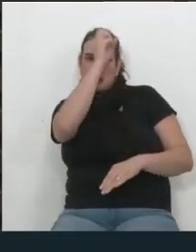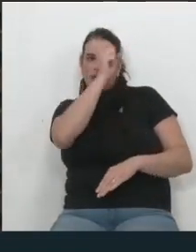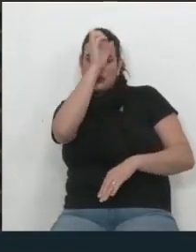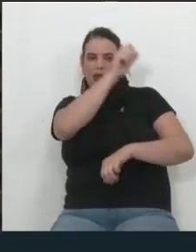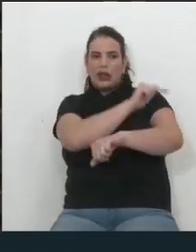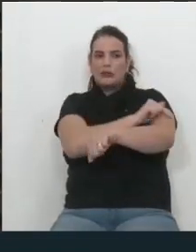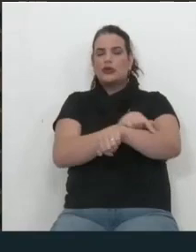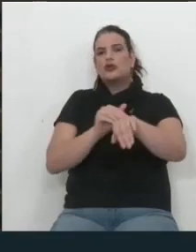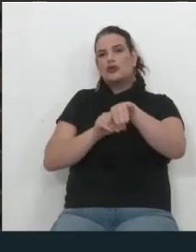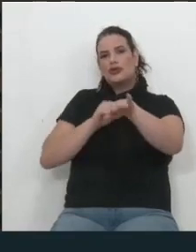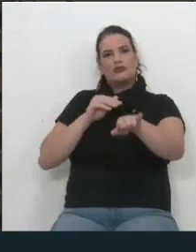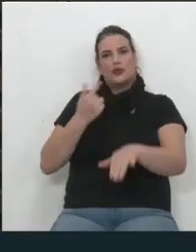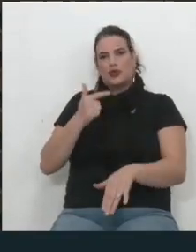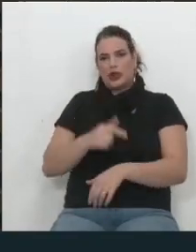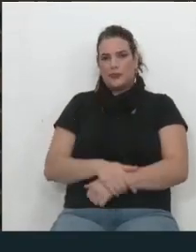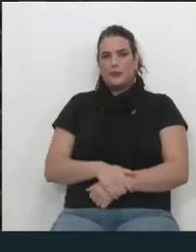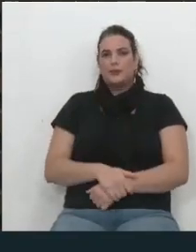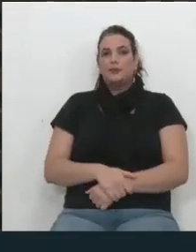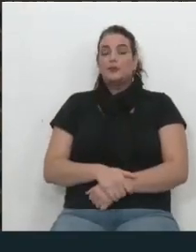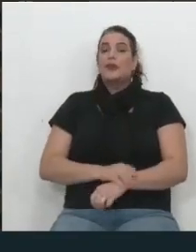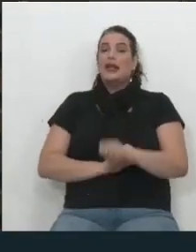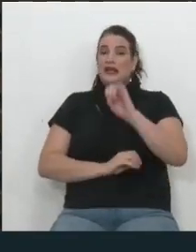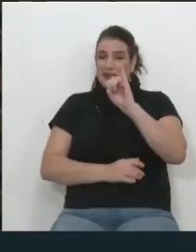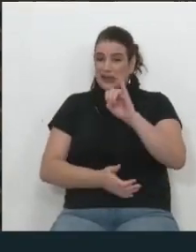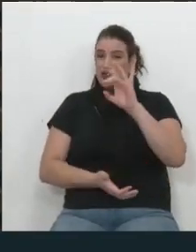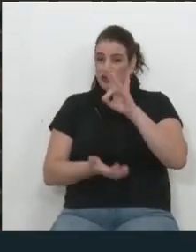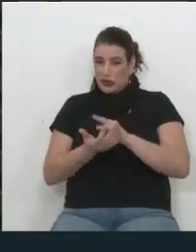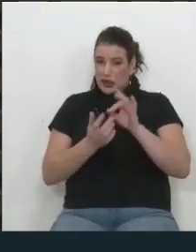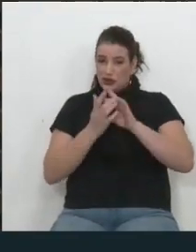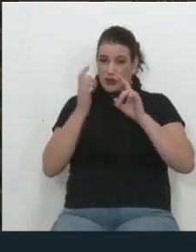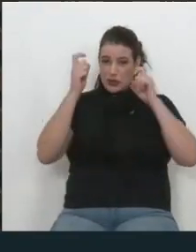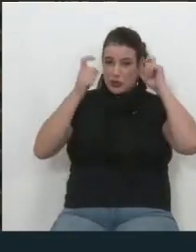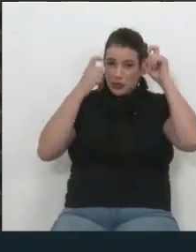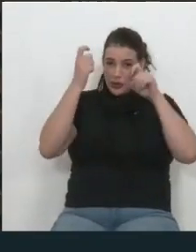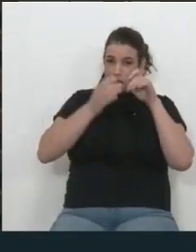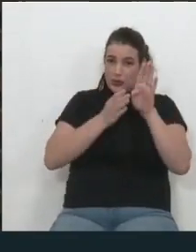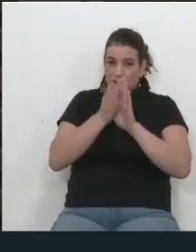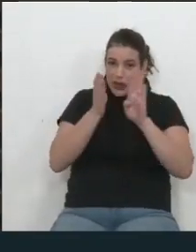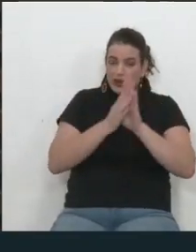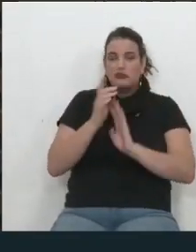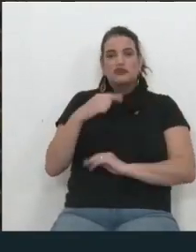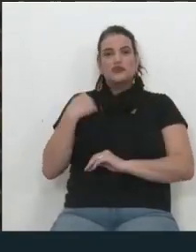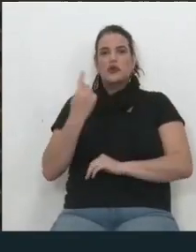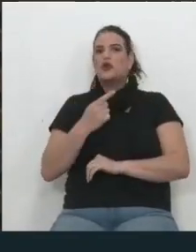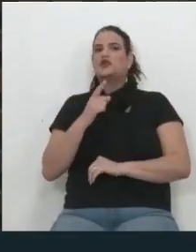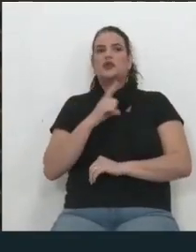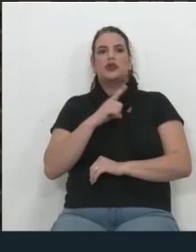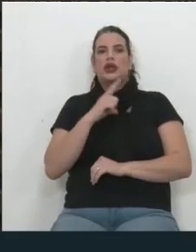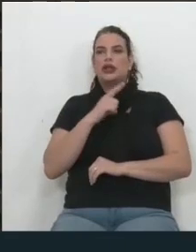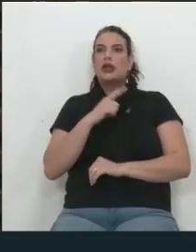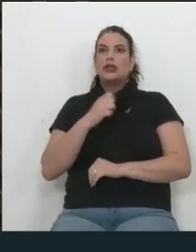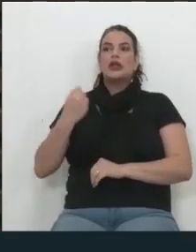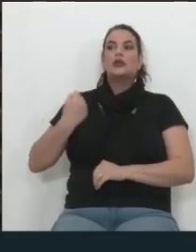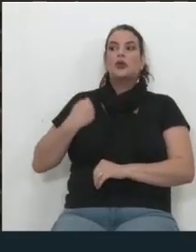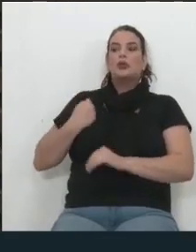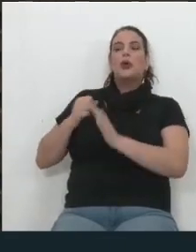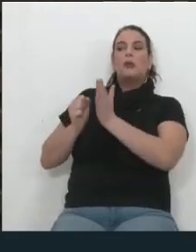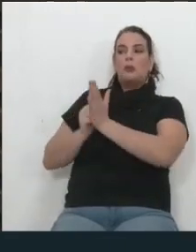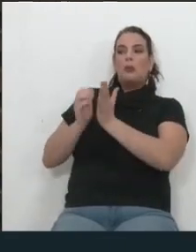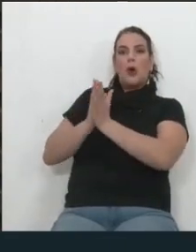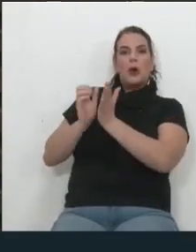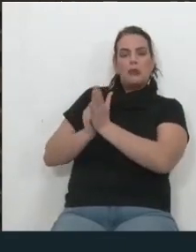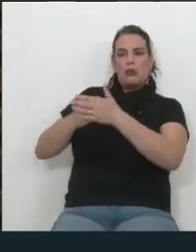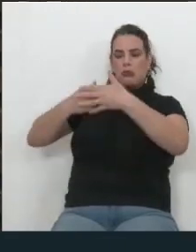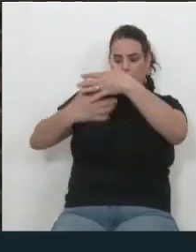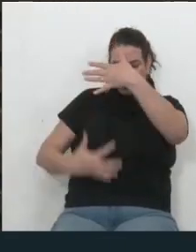fato, uma preocupação, uma orientação, nós não teríamos esse grande número de multa de trânsito na cidade